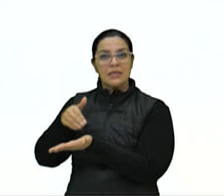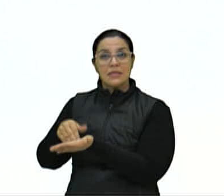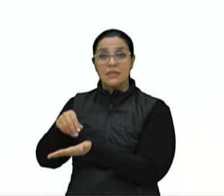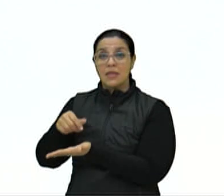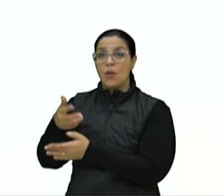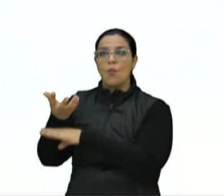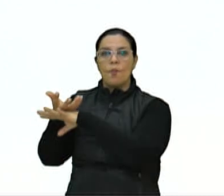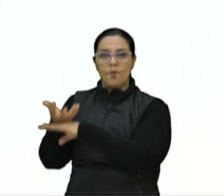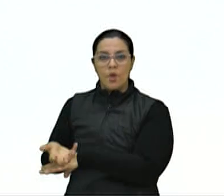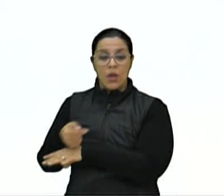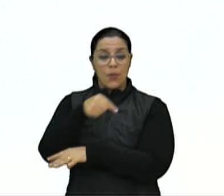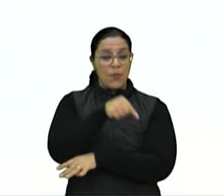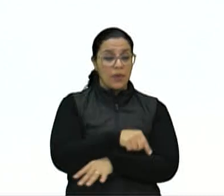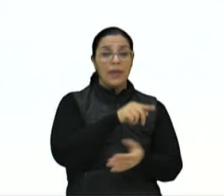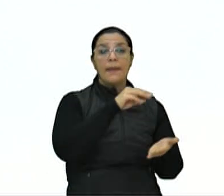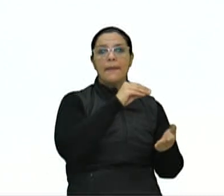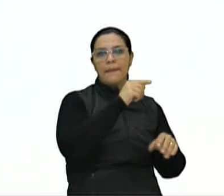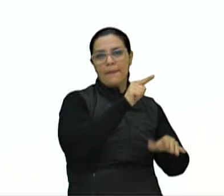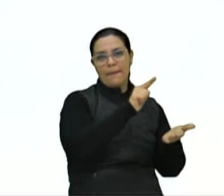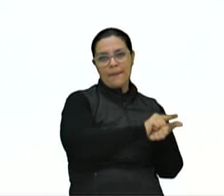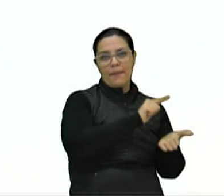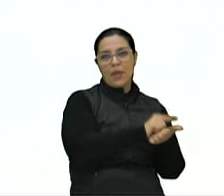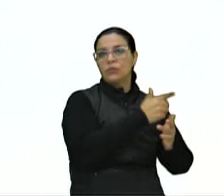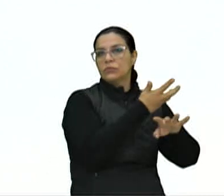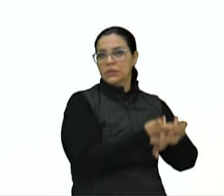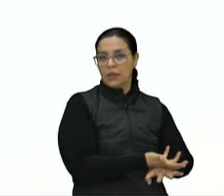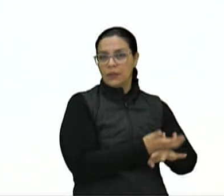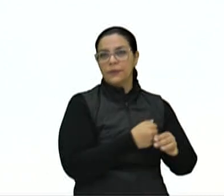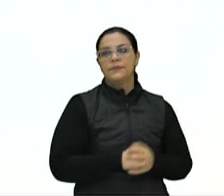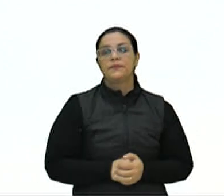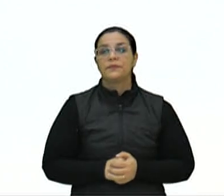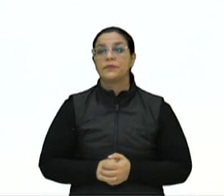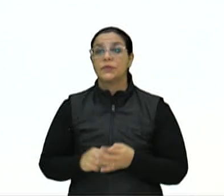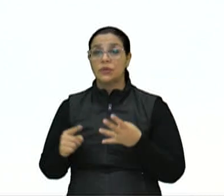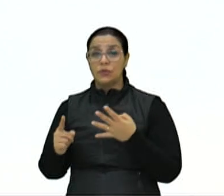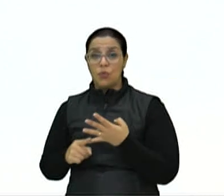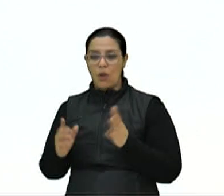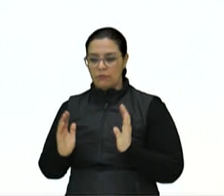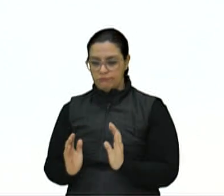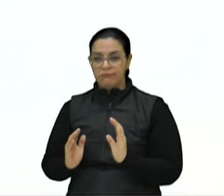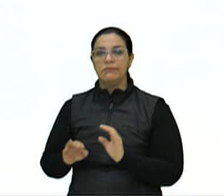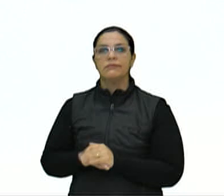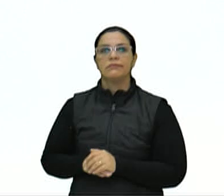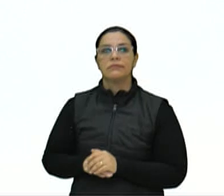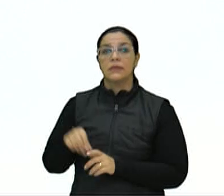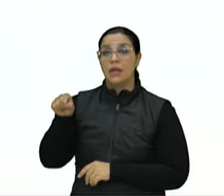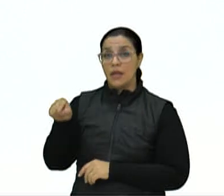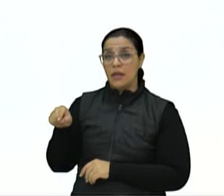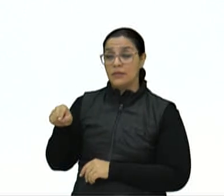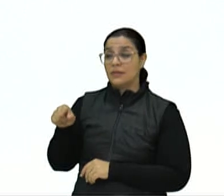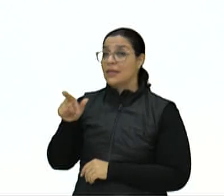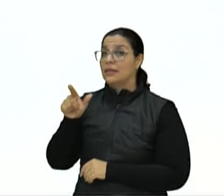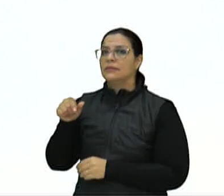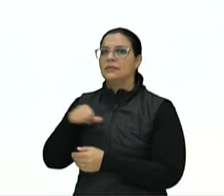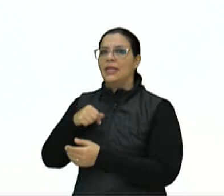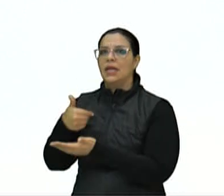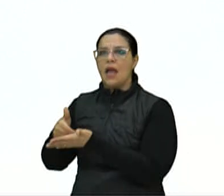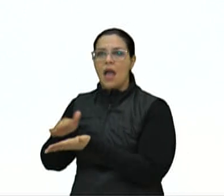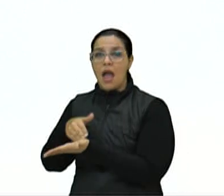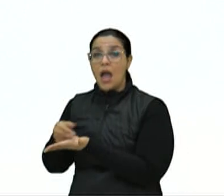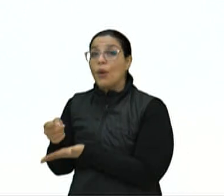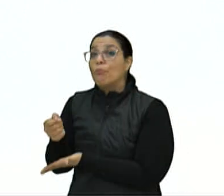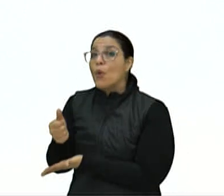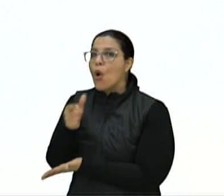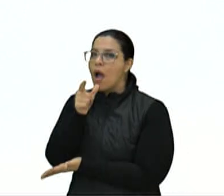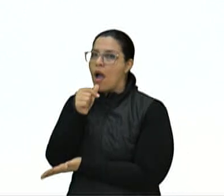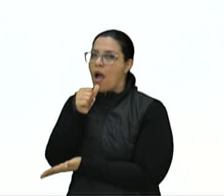tinta sobre o papel seco. Quarto item, pincel carregado de tinta com